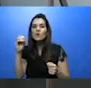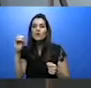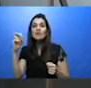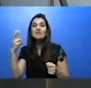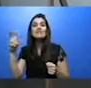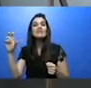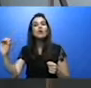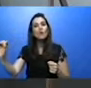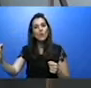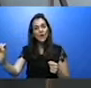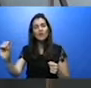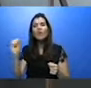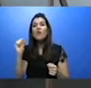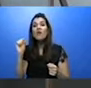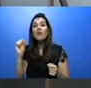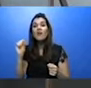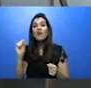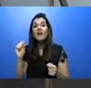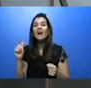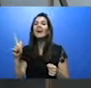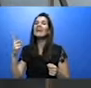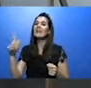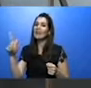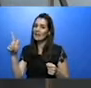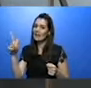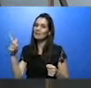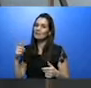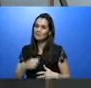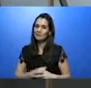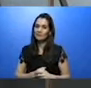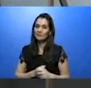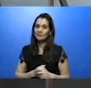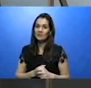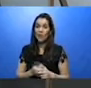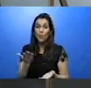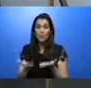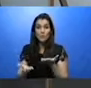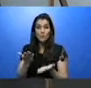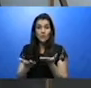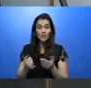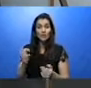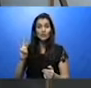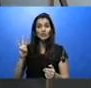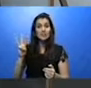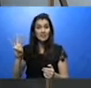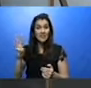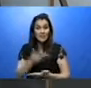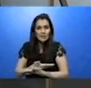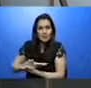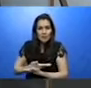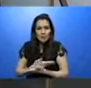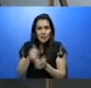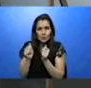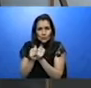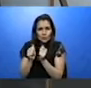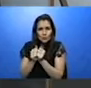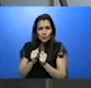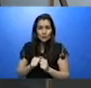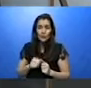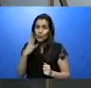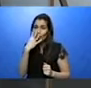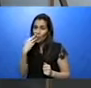quê? 1.050 gramas. Descobri o peso de quê? De 3 filhotes juntos. Filhotes de quem?